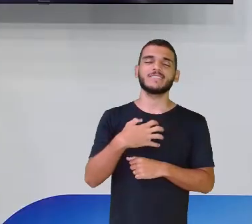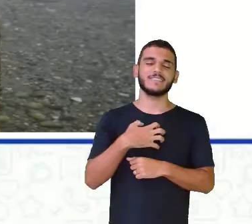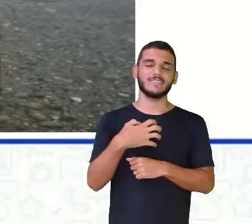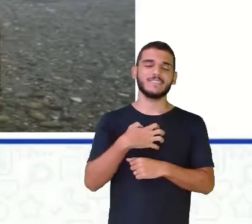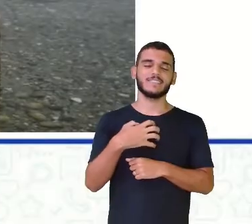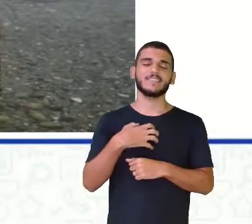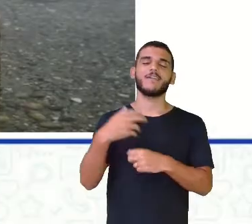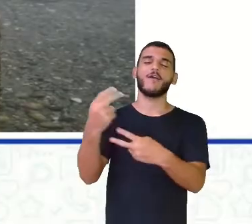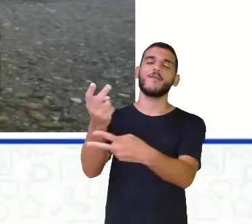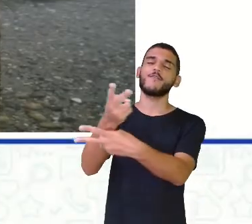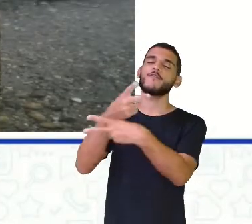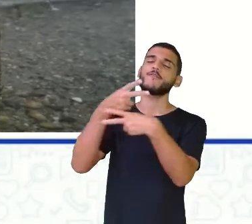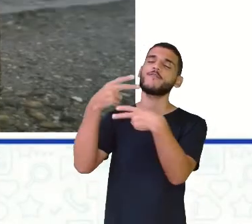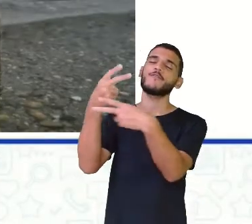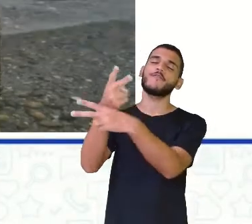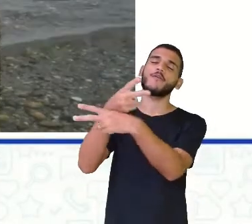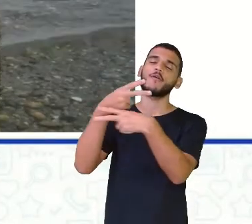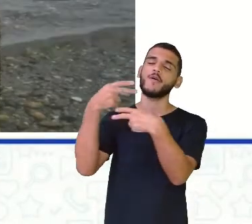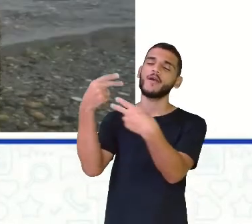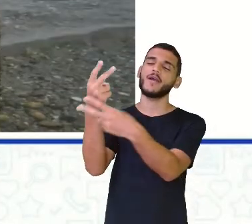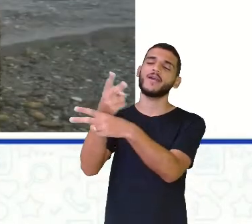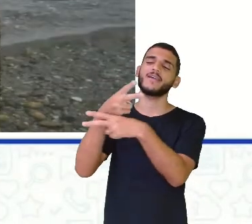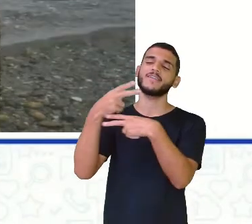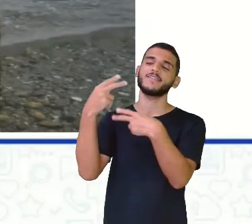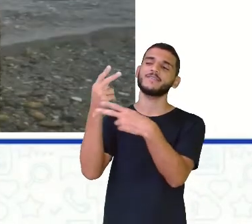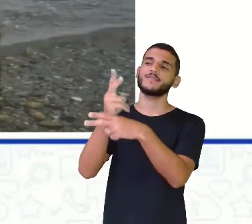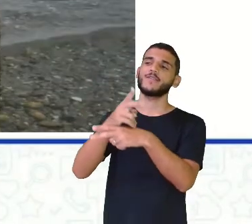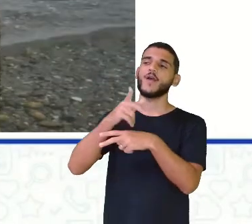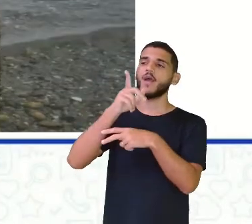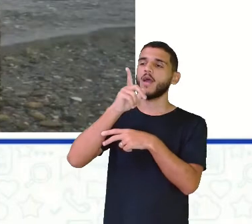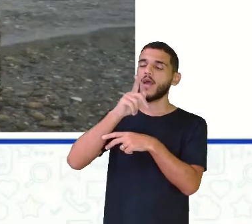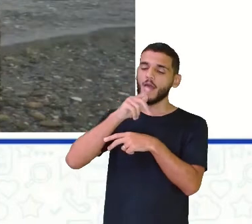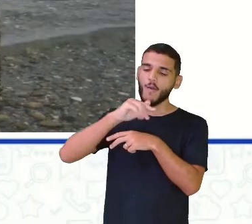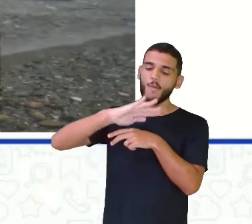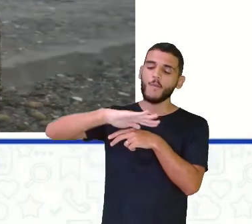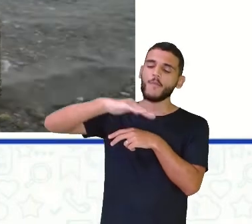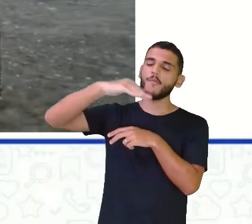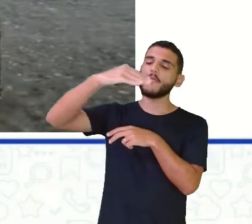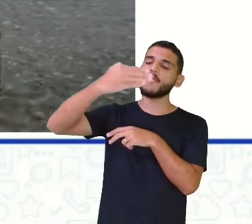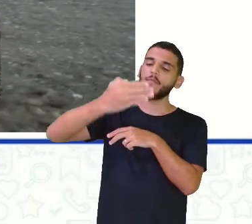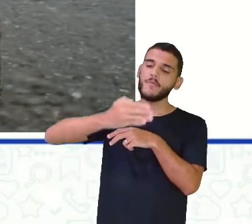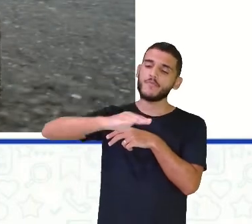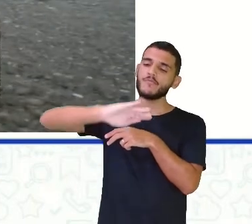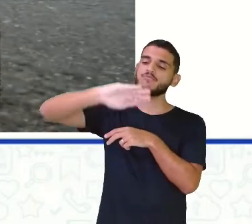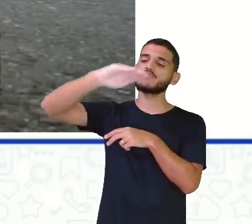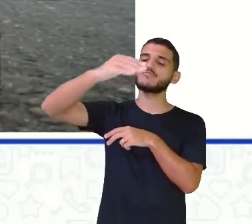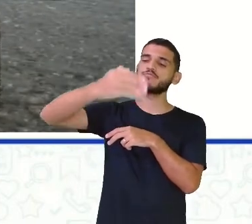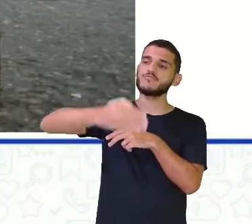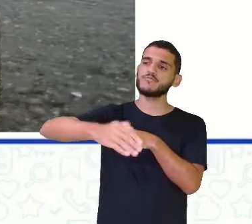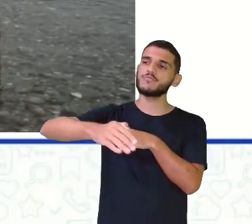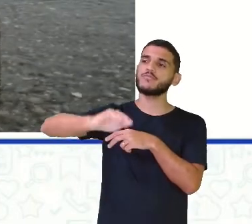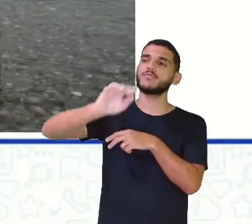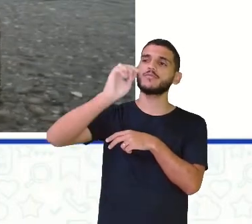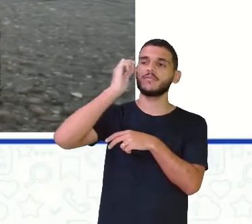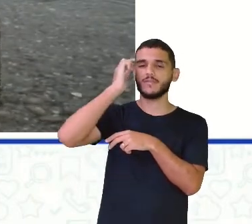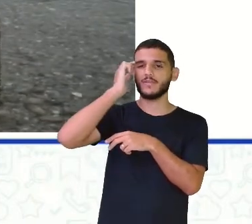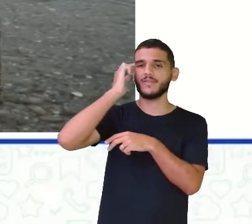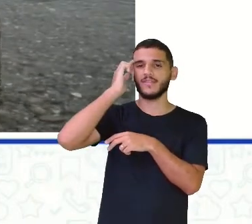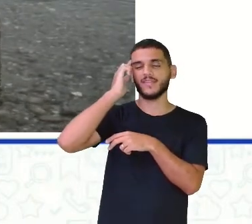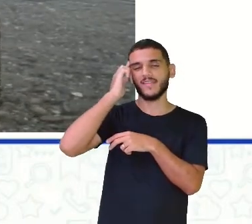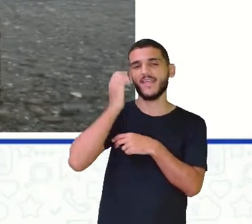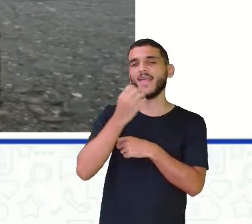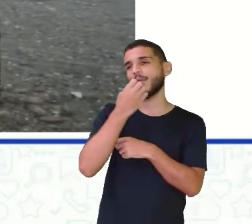O vento, né? A água, a ondinha, né? suave. Olha que delícia.